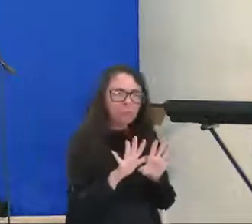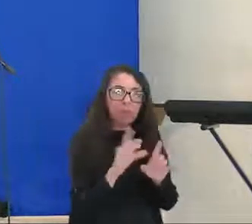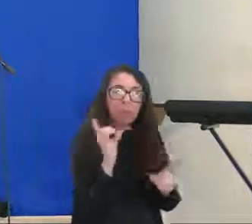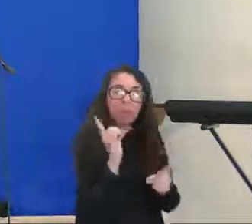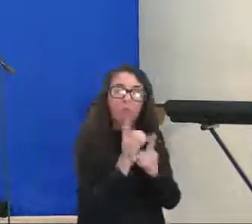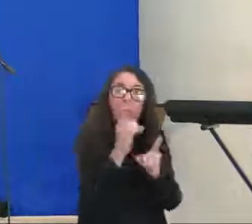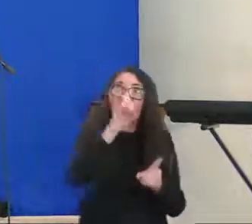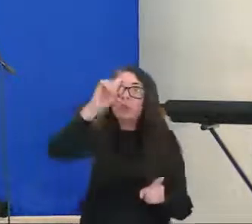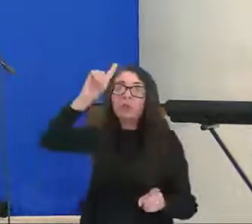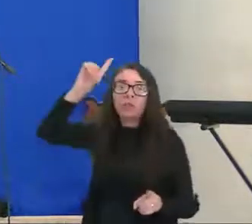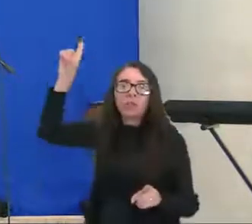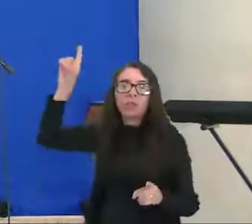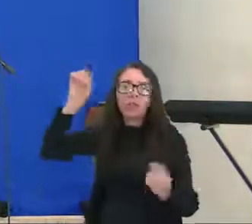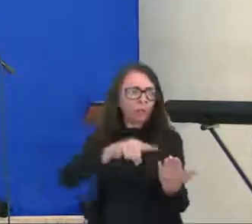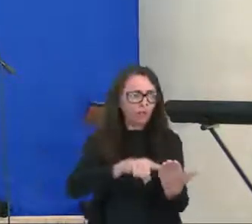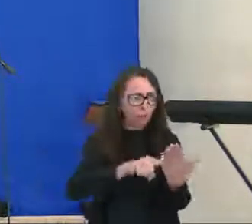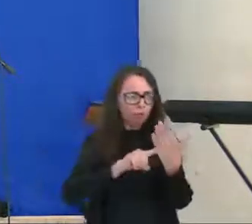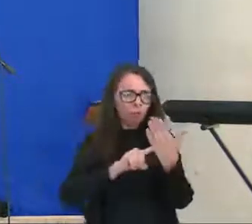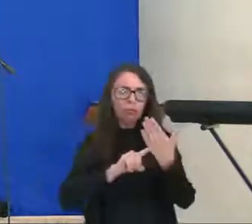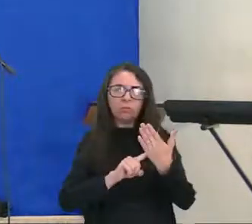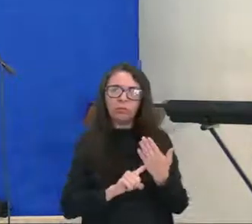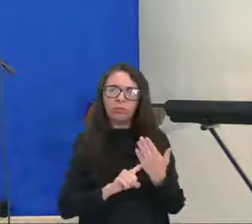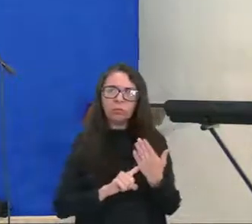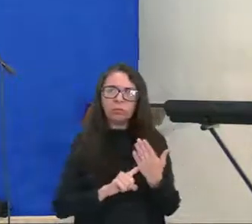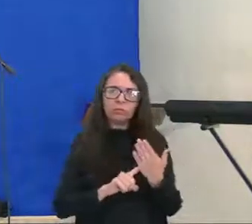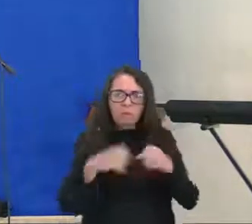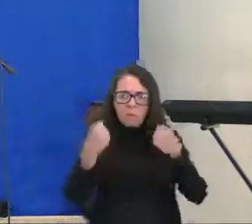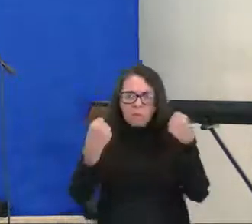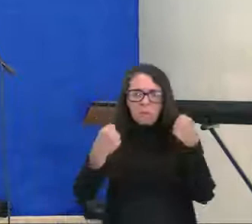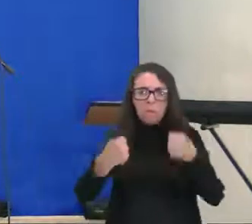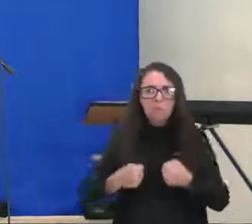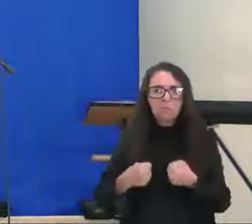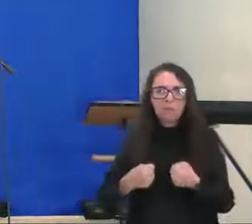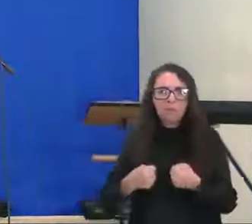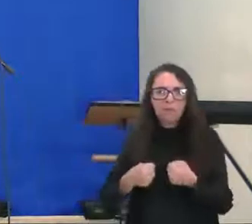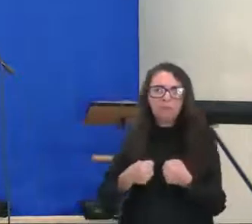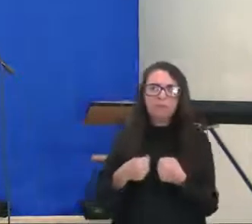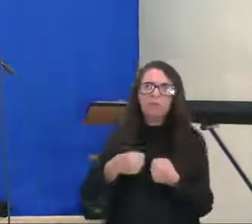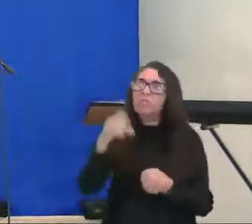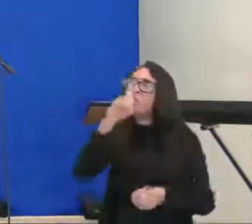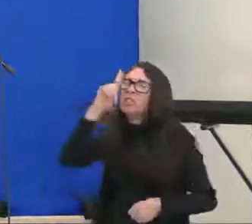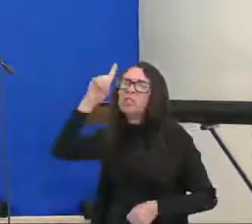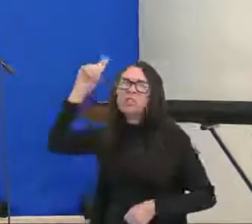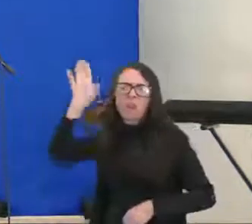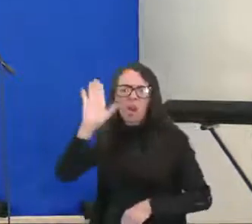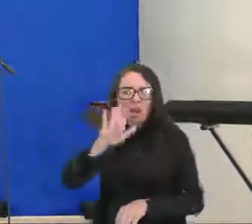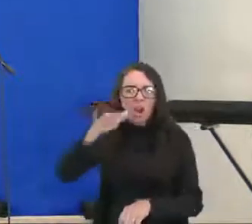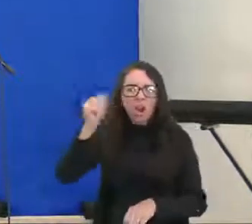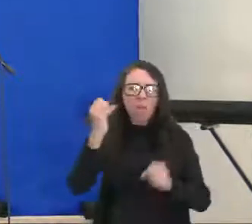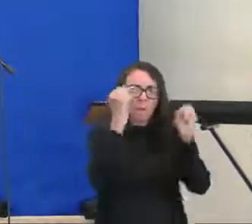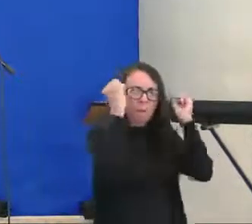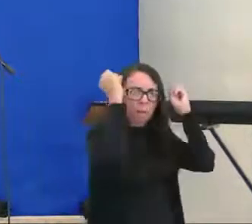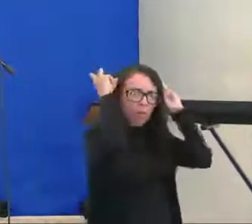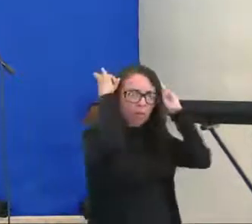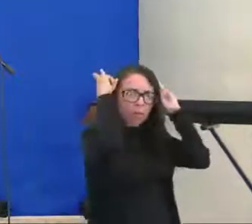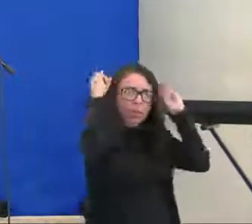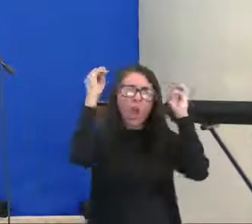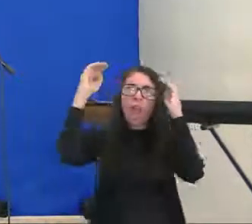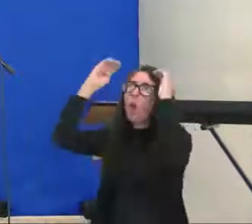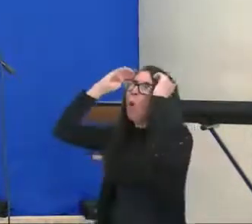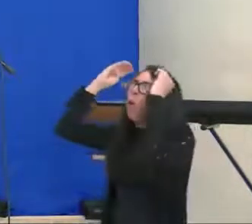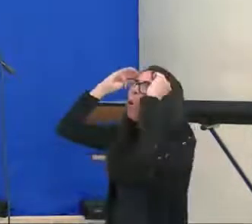chegado aos ouvidos de Deus e que Deus tinha esse propósito de libertar o povo e chamou Moisés. Então,